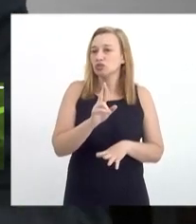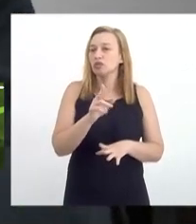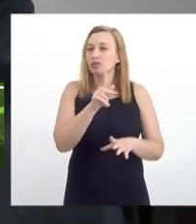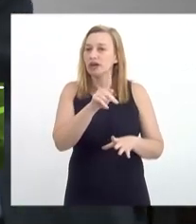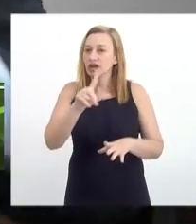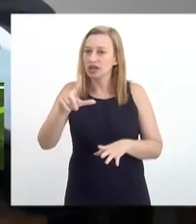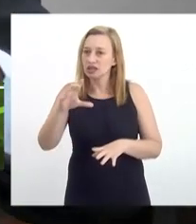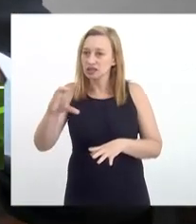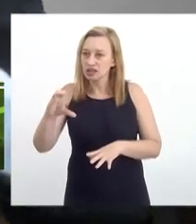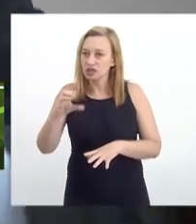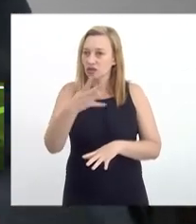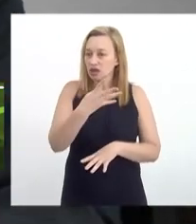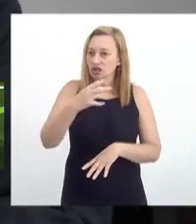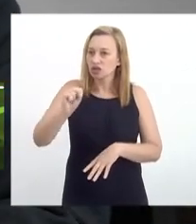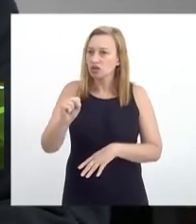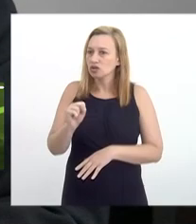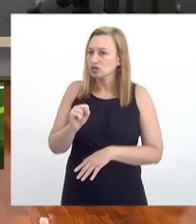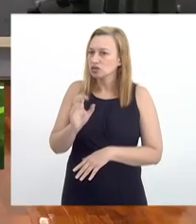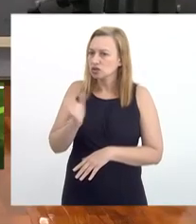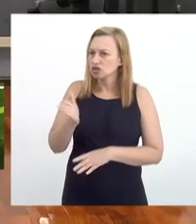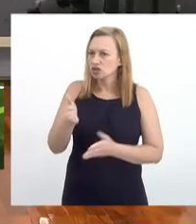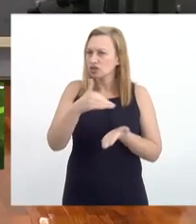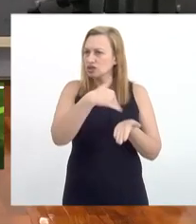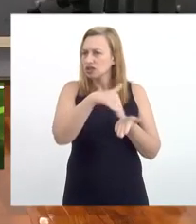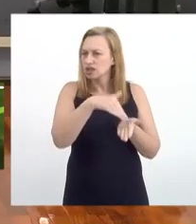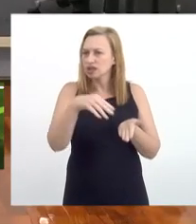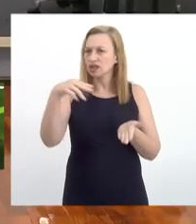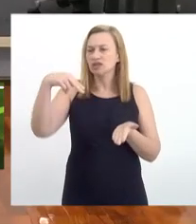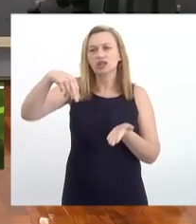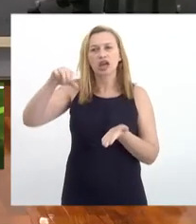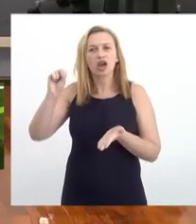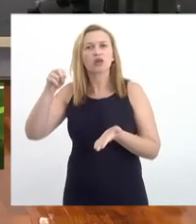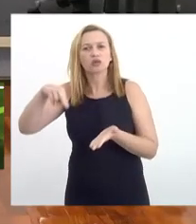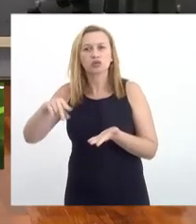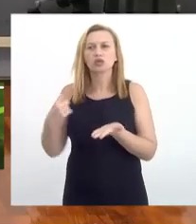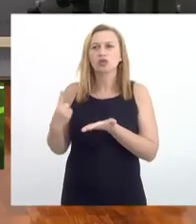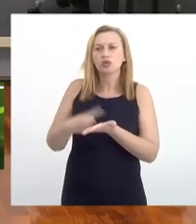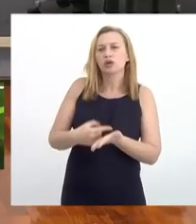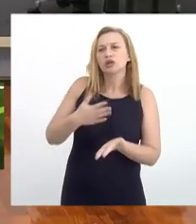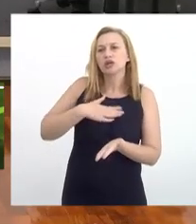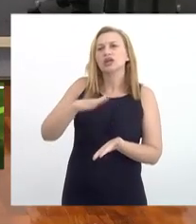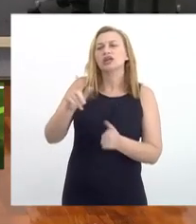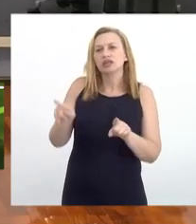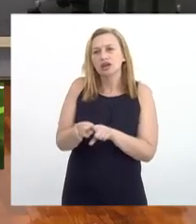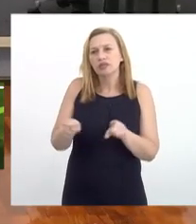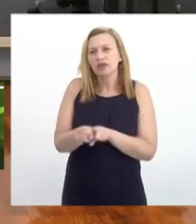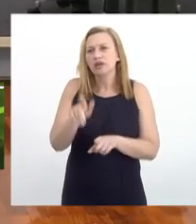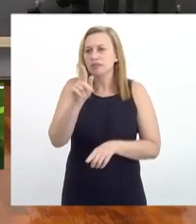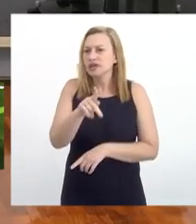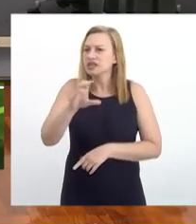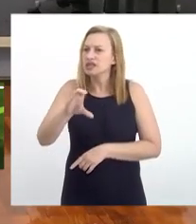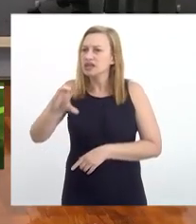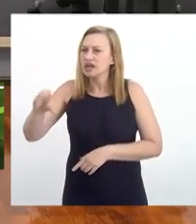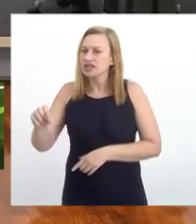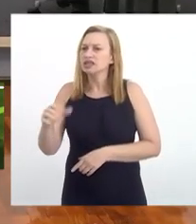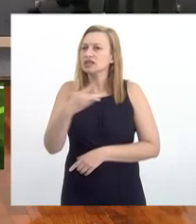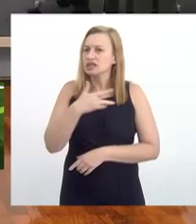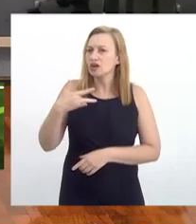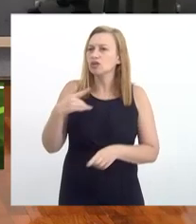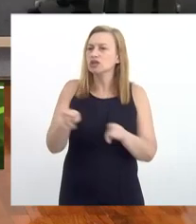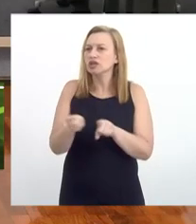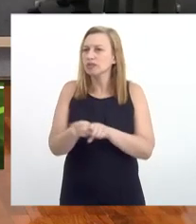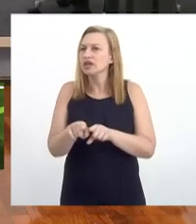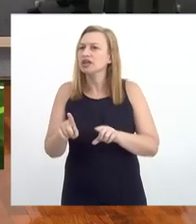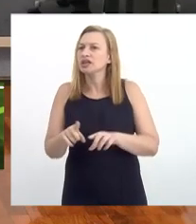entendo... Eu acho que isso aí está pacificado, o secretário Nelson já fez compromisso comigo, porque tem o PCCS da Saúde e também da Defensoria. Beleza, então... Então, já